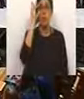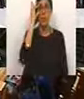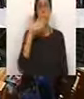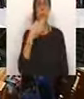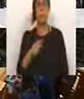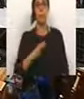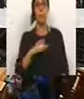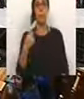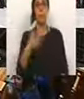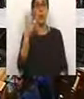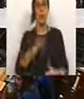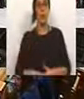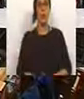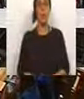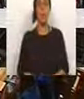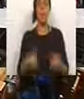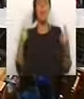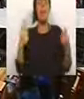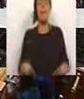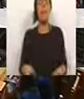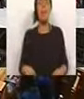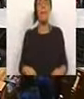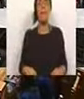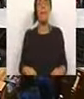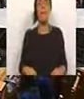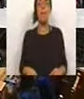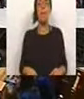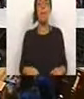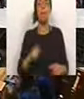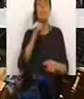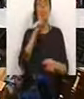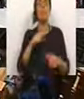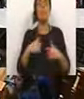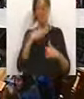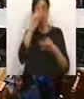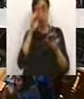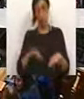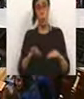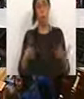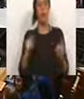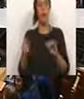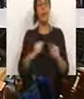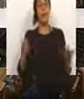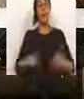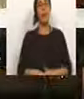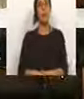Muito obrigada, Sr. Presidente. Apenas para que possamos concluir este